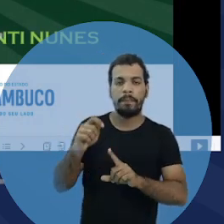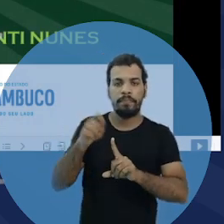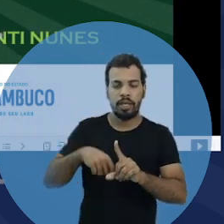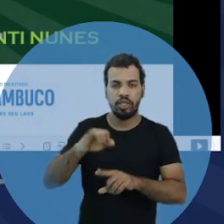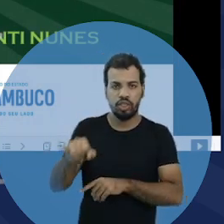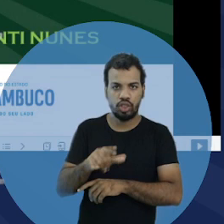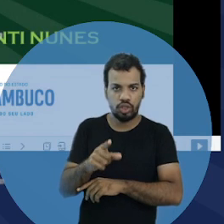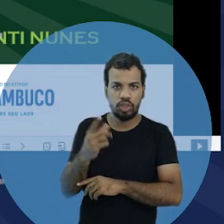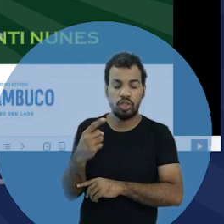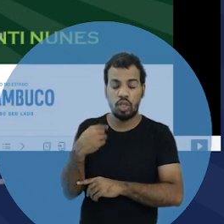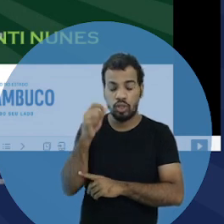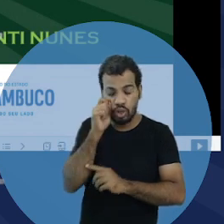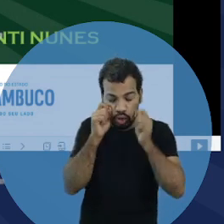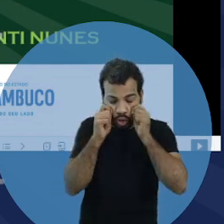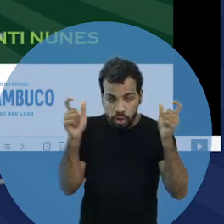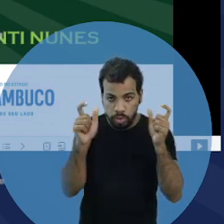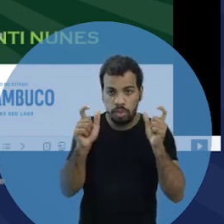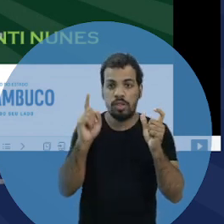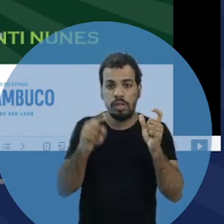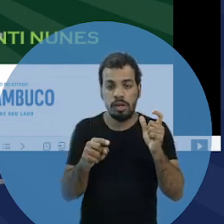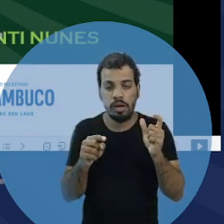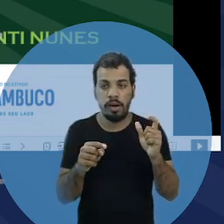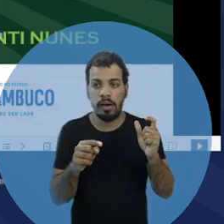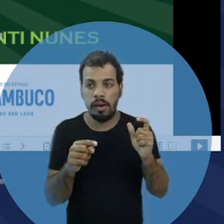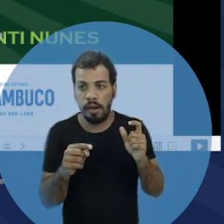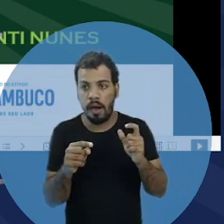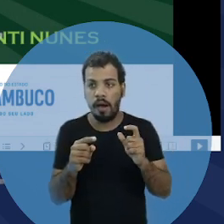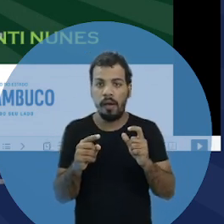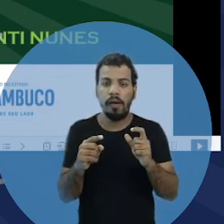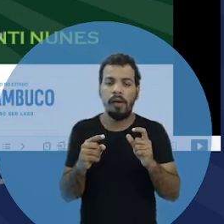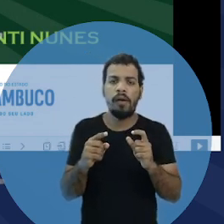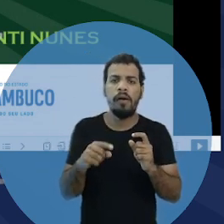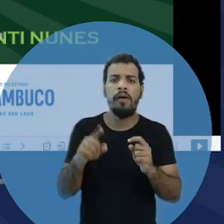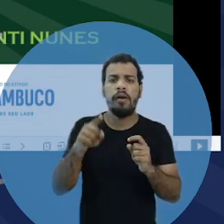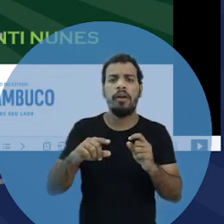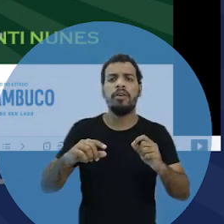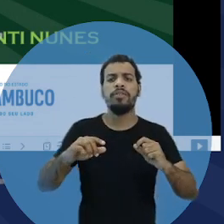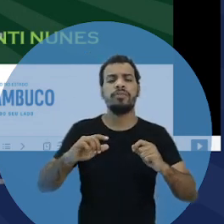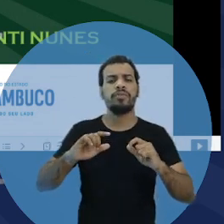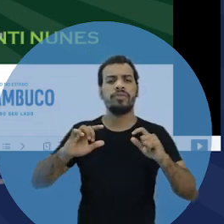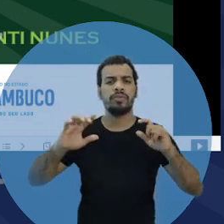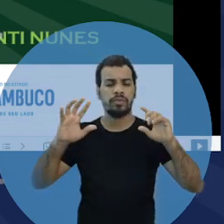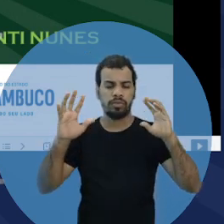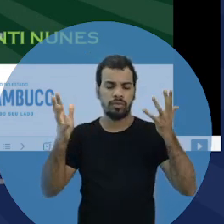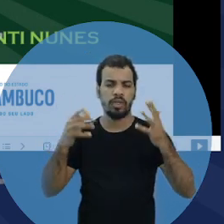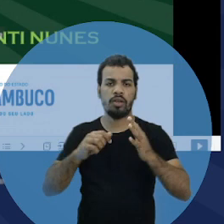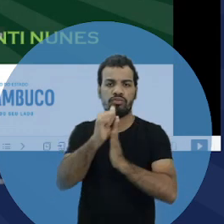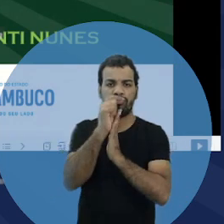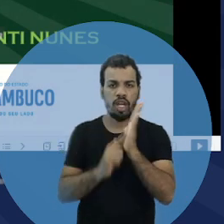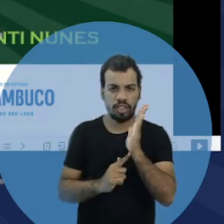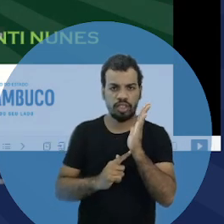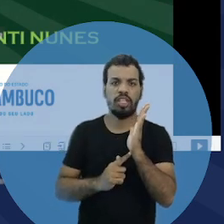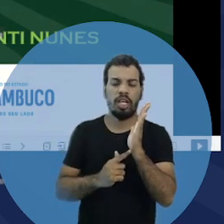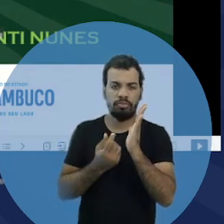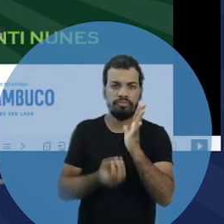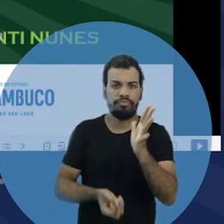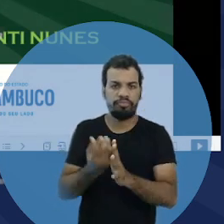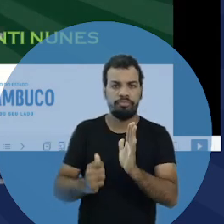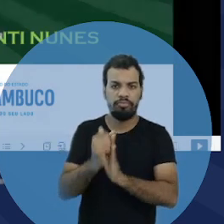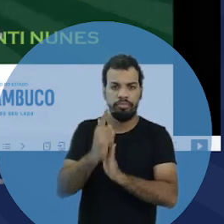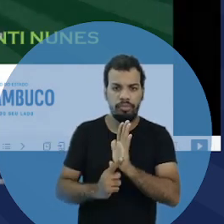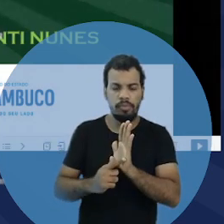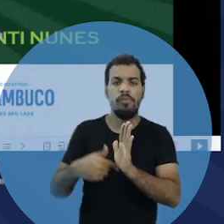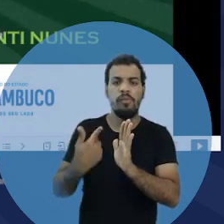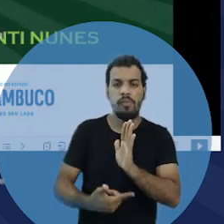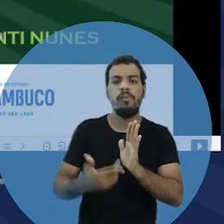despertou para a construção de uma agenda do Julho das Pretas. E, levando em